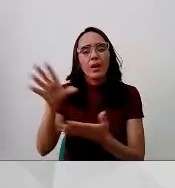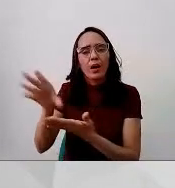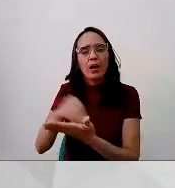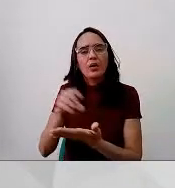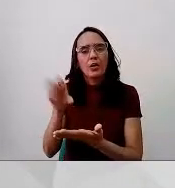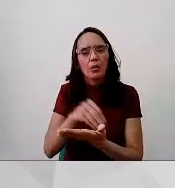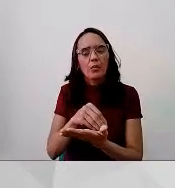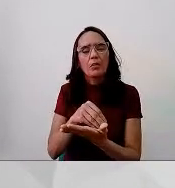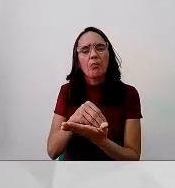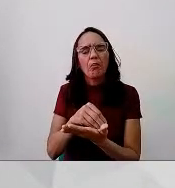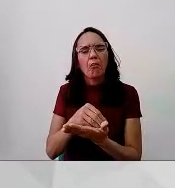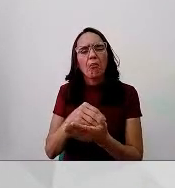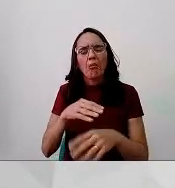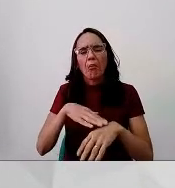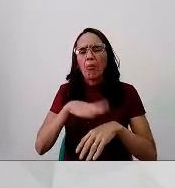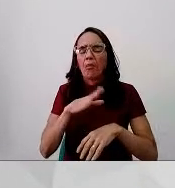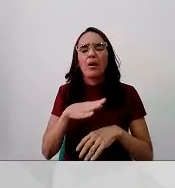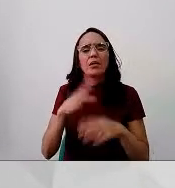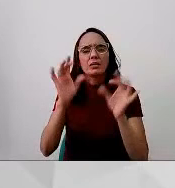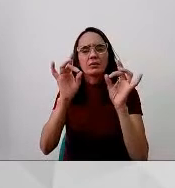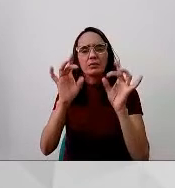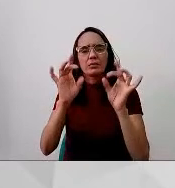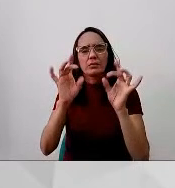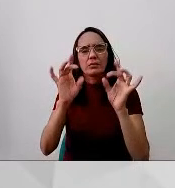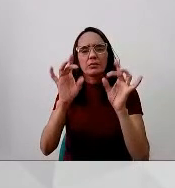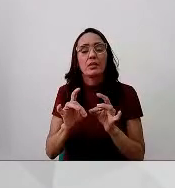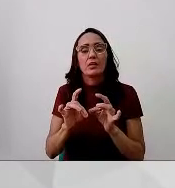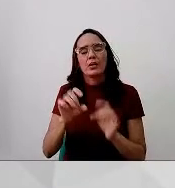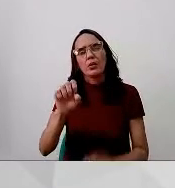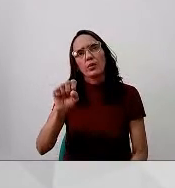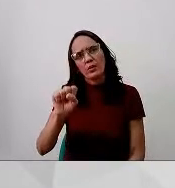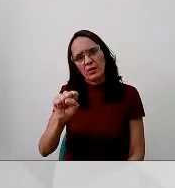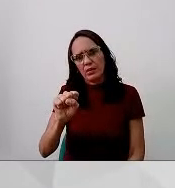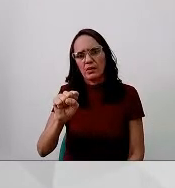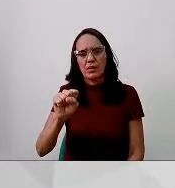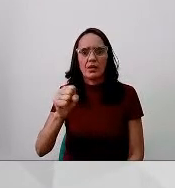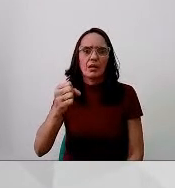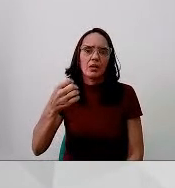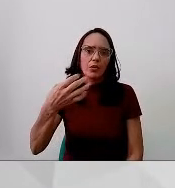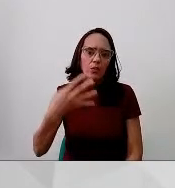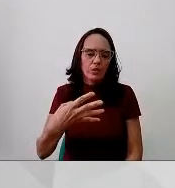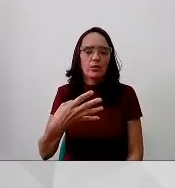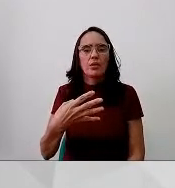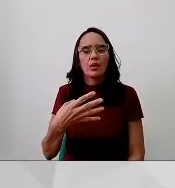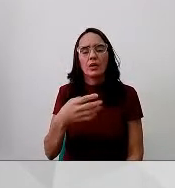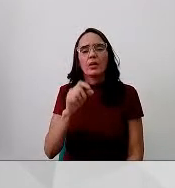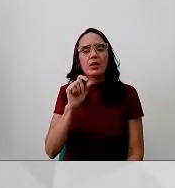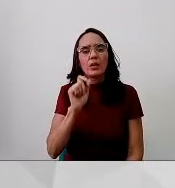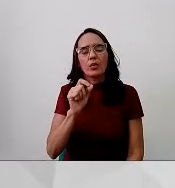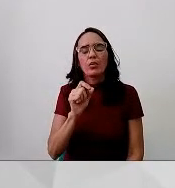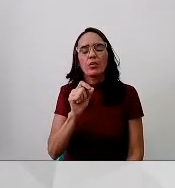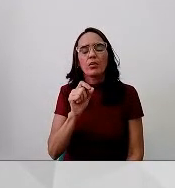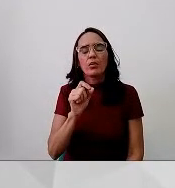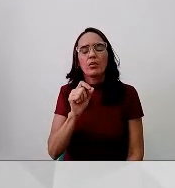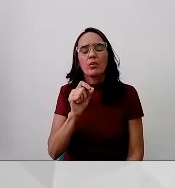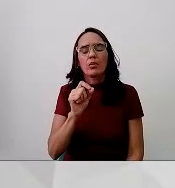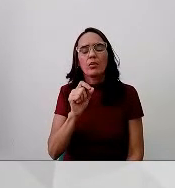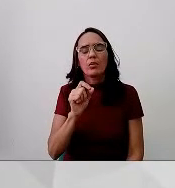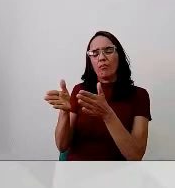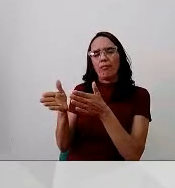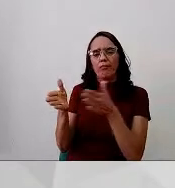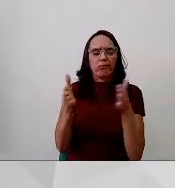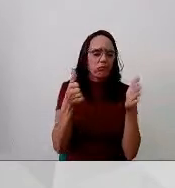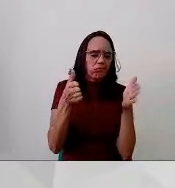84. Então já era uma máquina que já tinha um comportamento, apresentava um comportamento parecido, né, com um